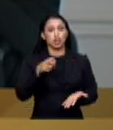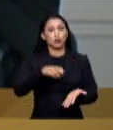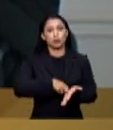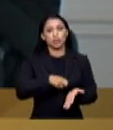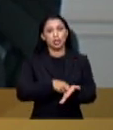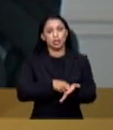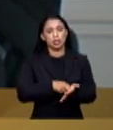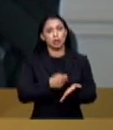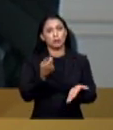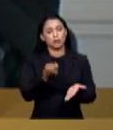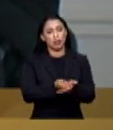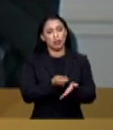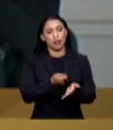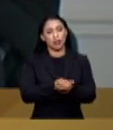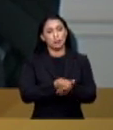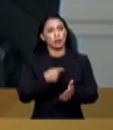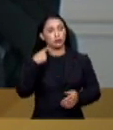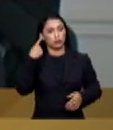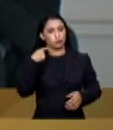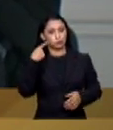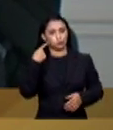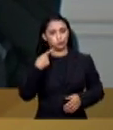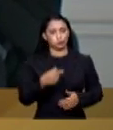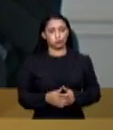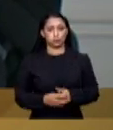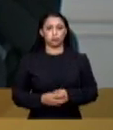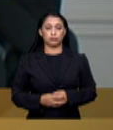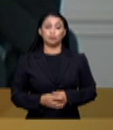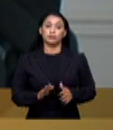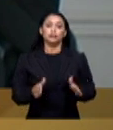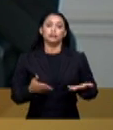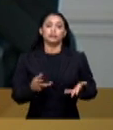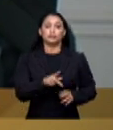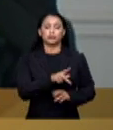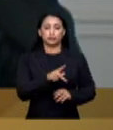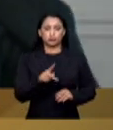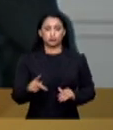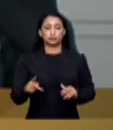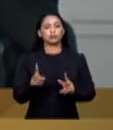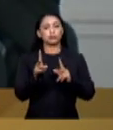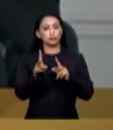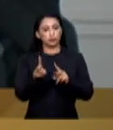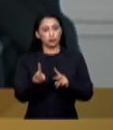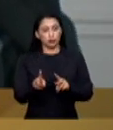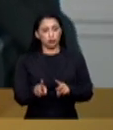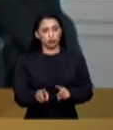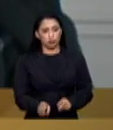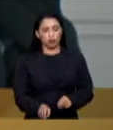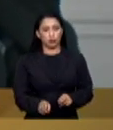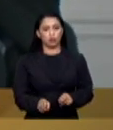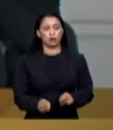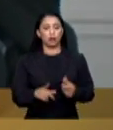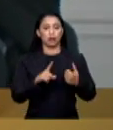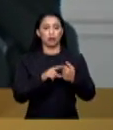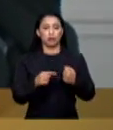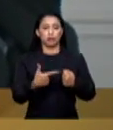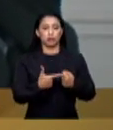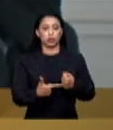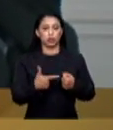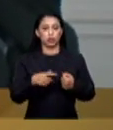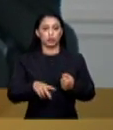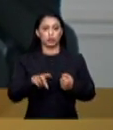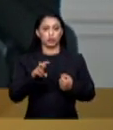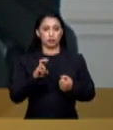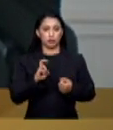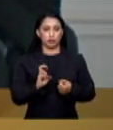em honorários advocatícios. Então, presidente, também da mesma forma, em relação ao artigo 25,